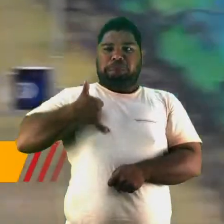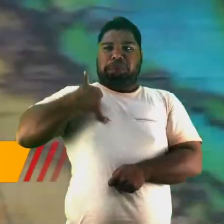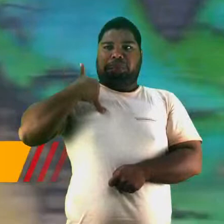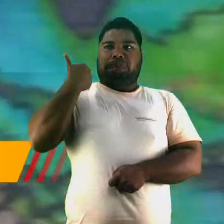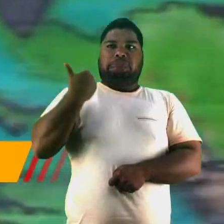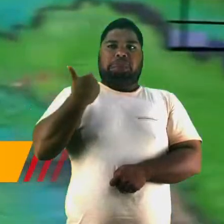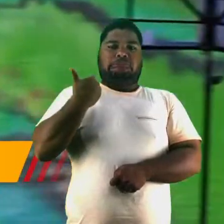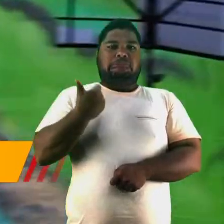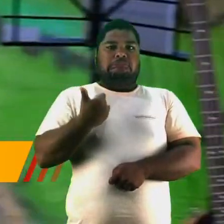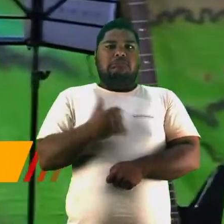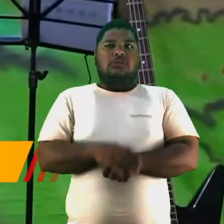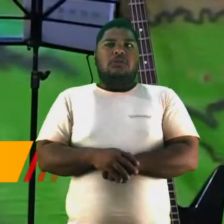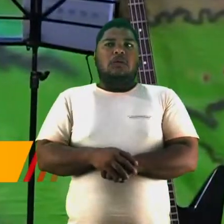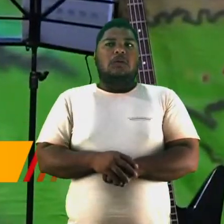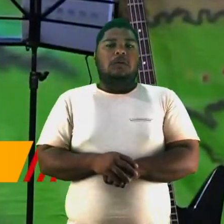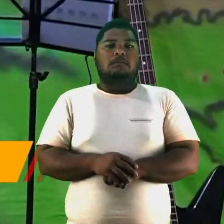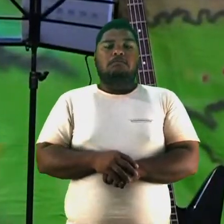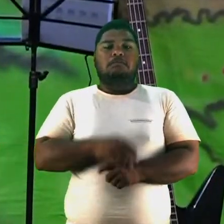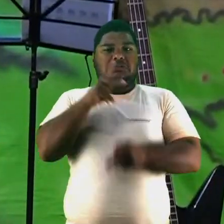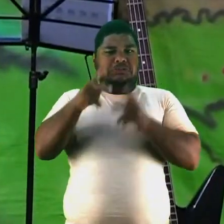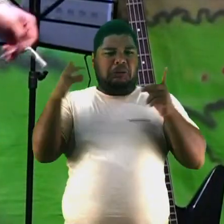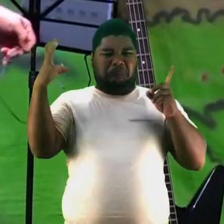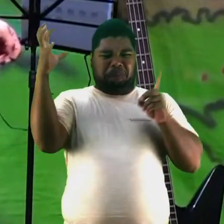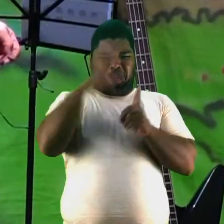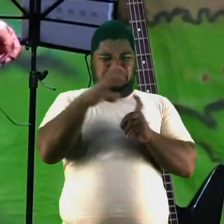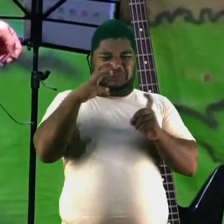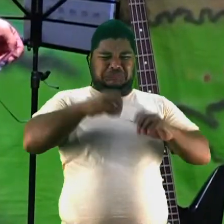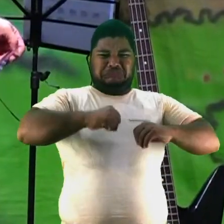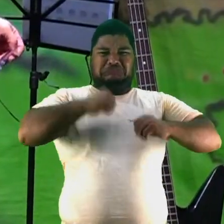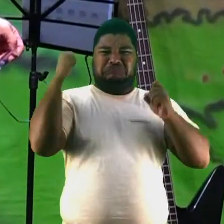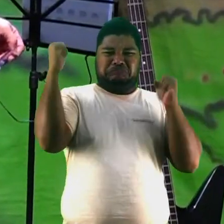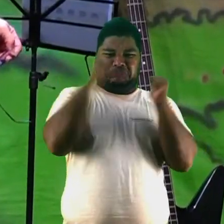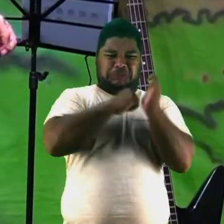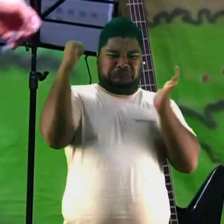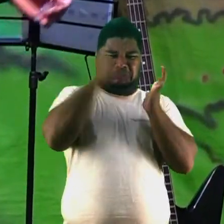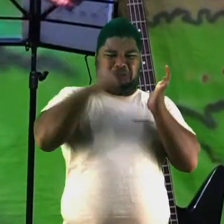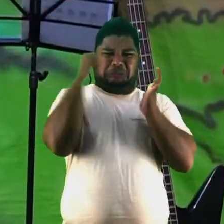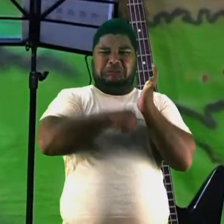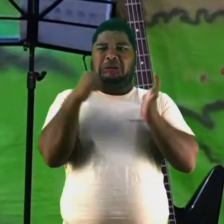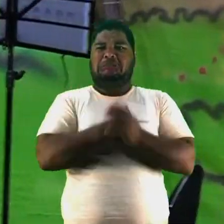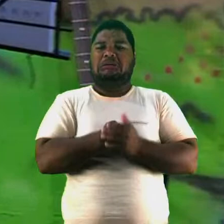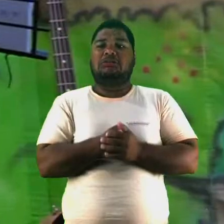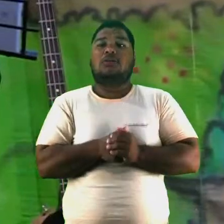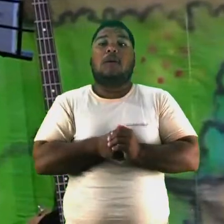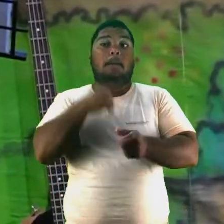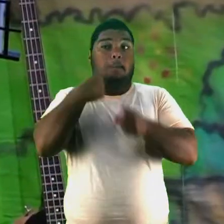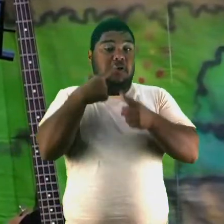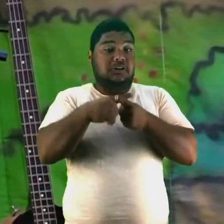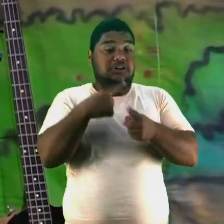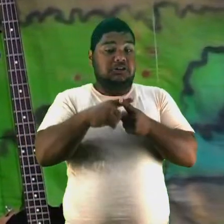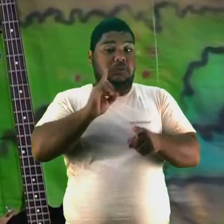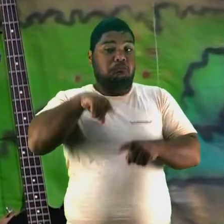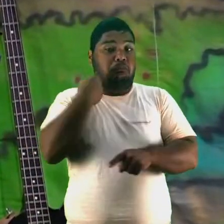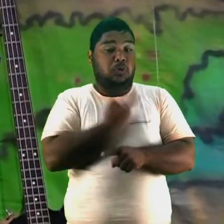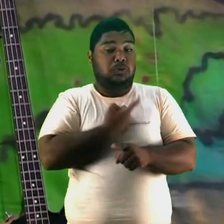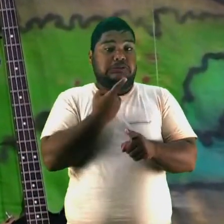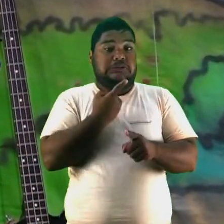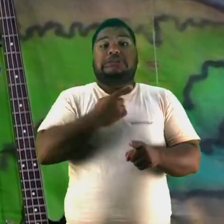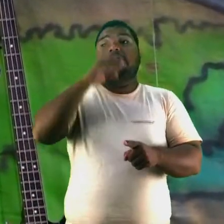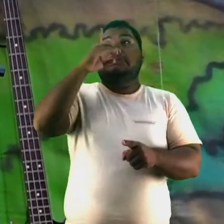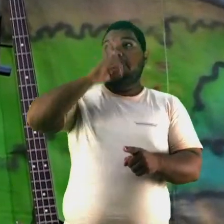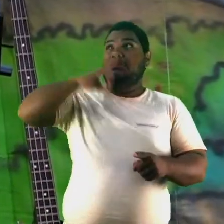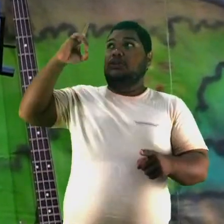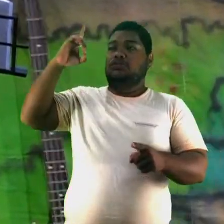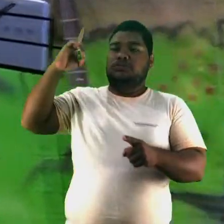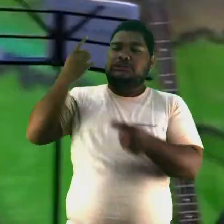tanta violência. E sabe por quê? Porque depois que Deus criou todas as coisas, e olha, essa é